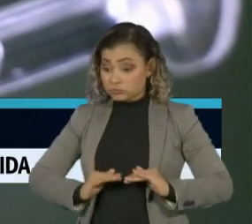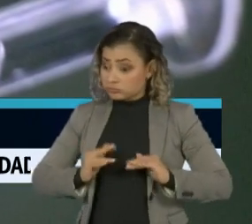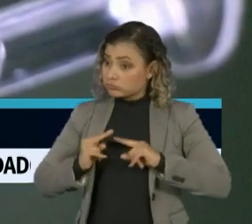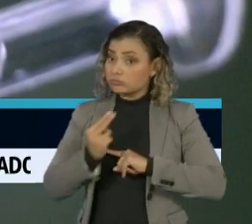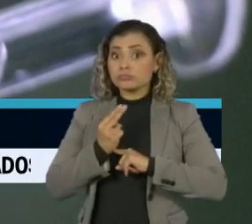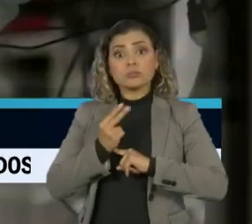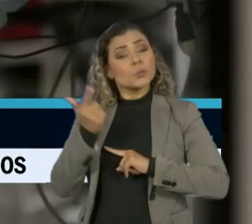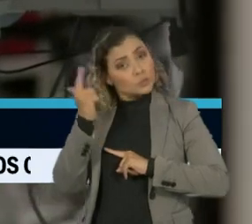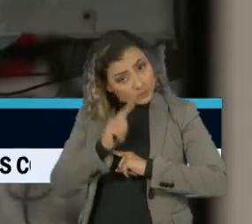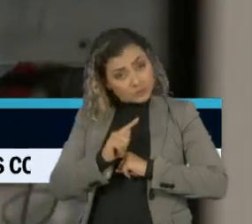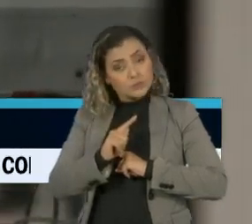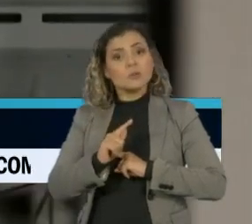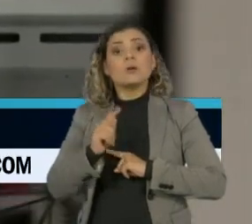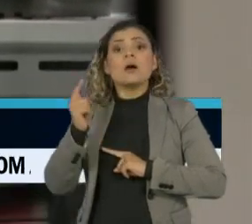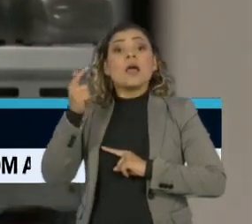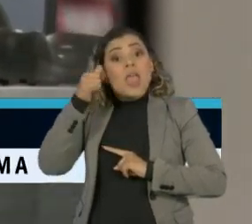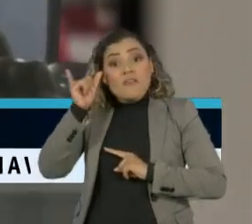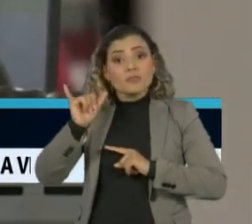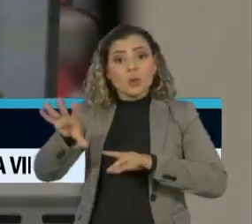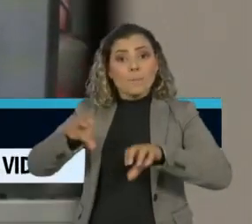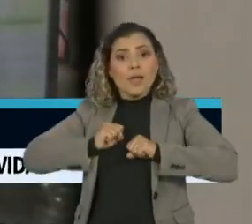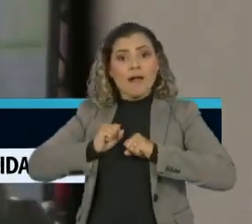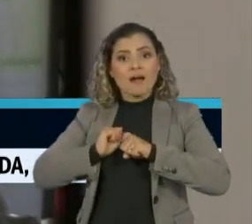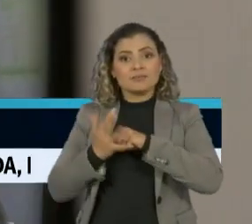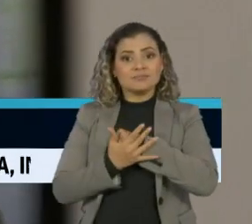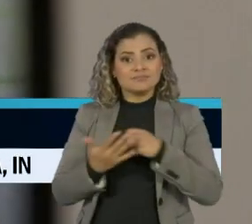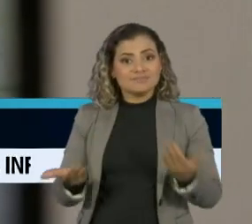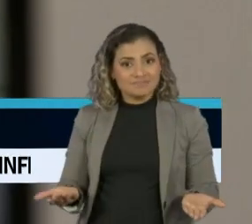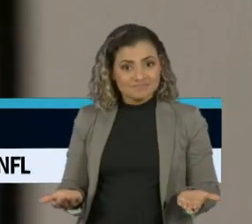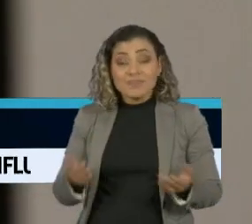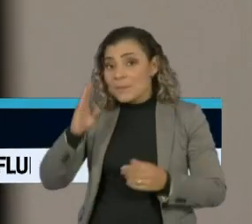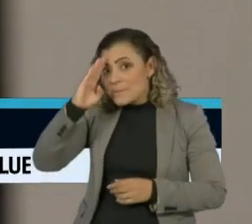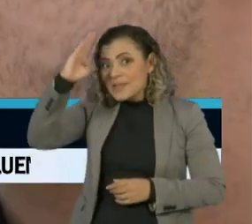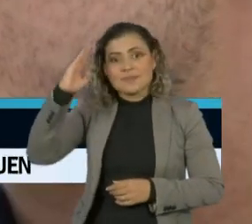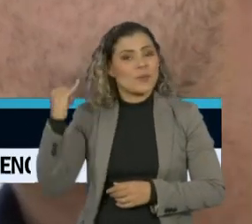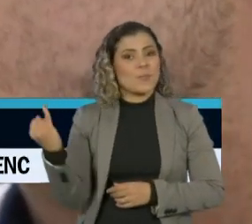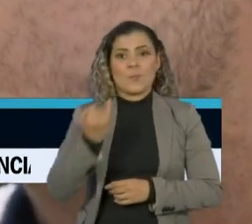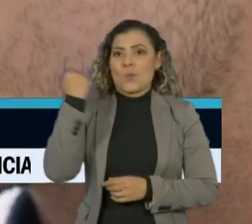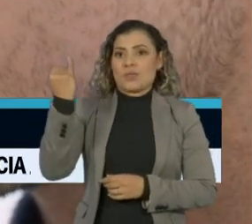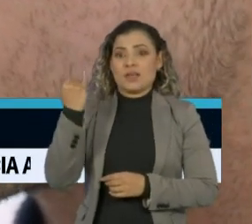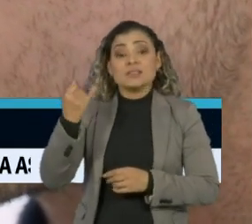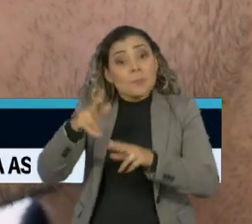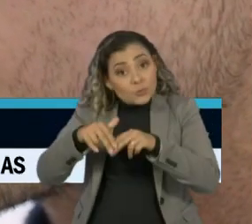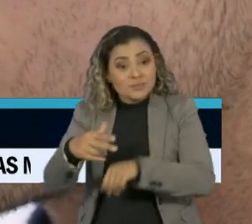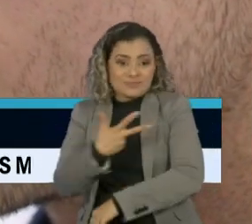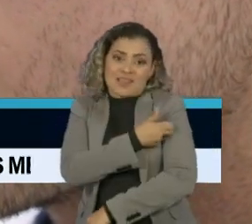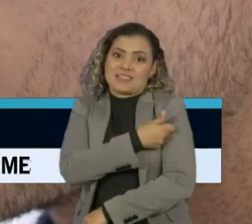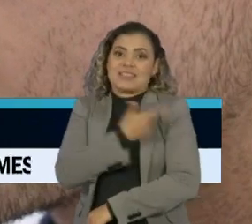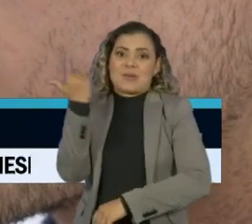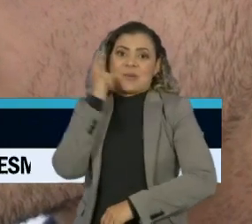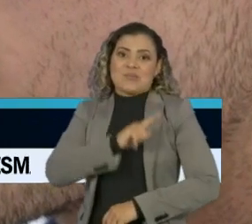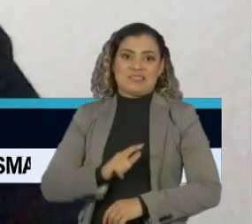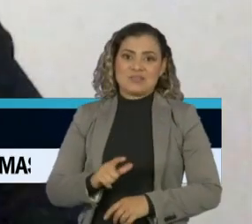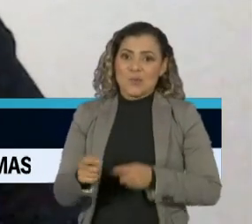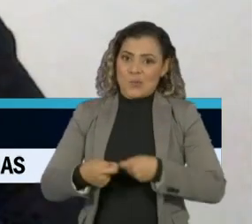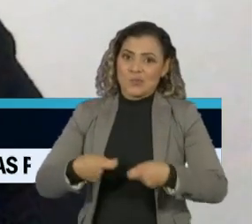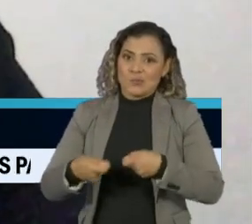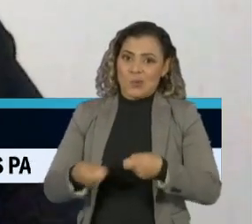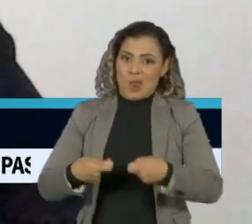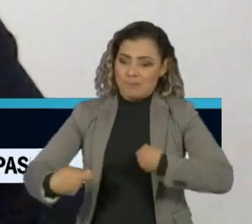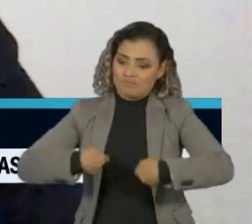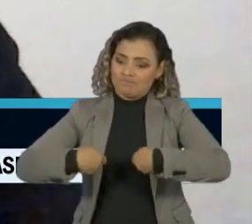foram capazes de impedir a reprodução do vírus esse é o principal requisito para que uma vacina seja considerado eficaz